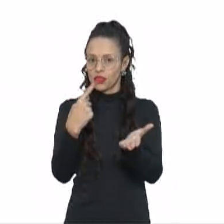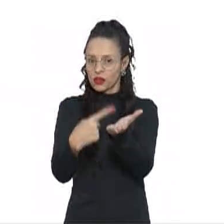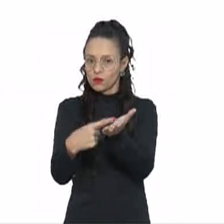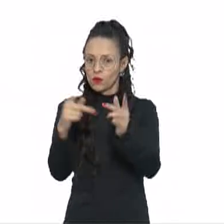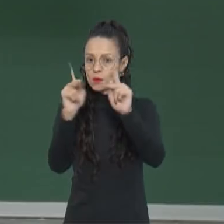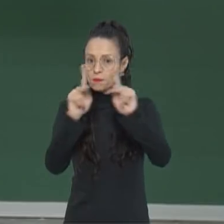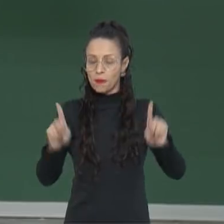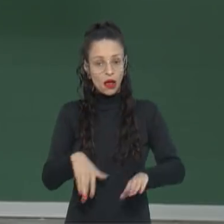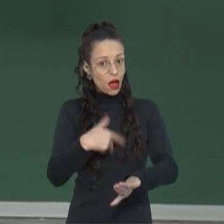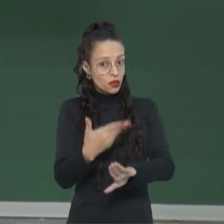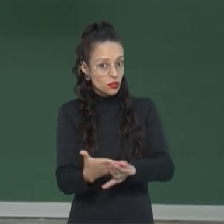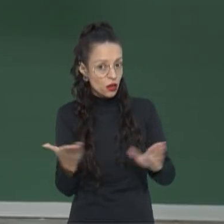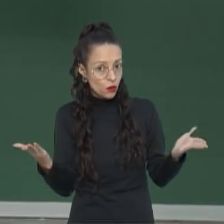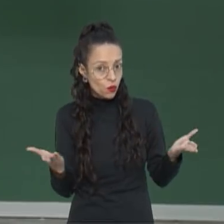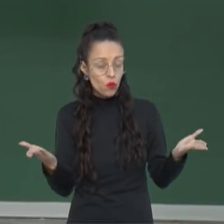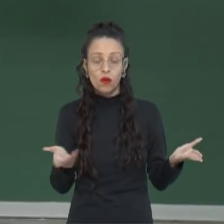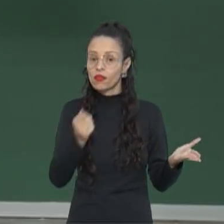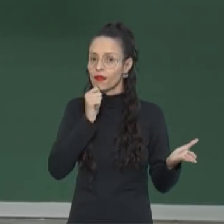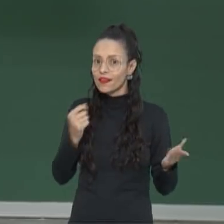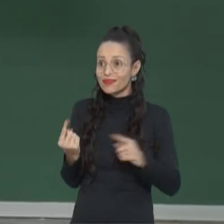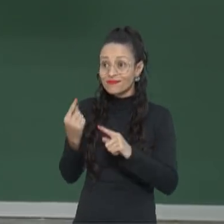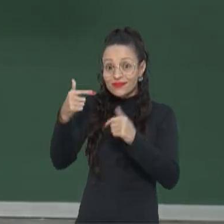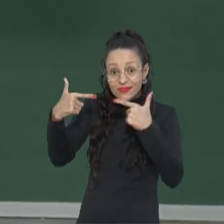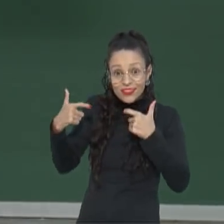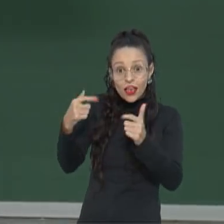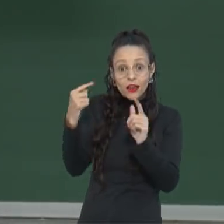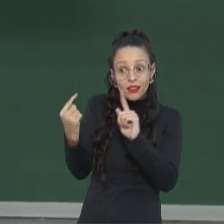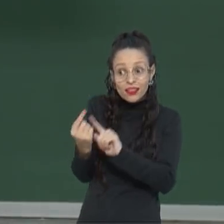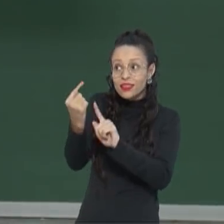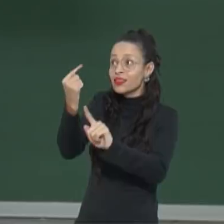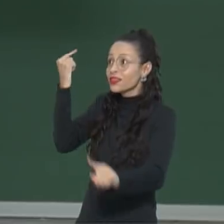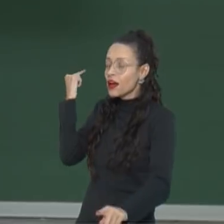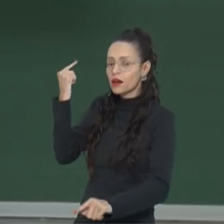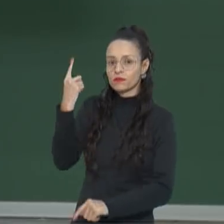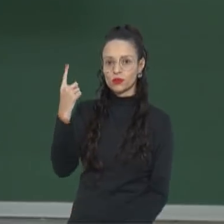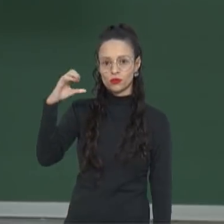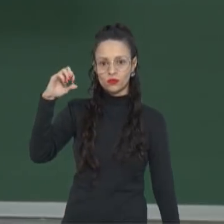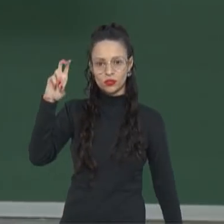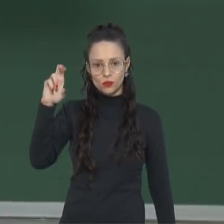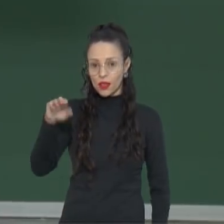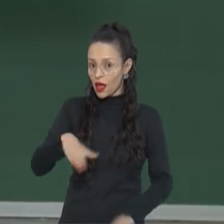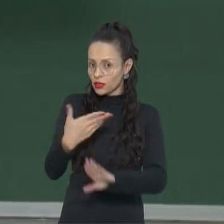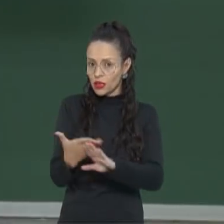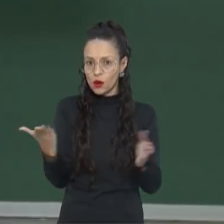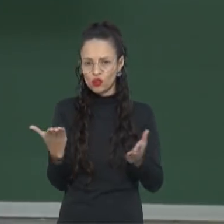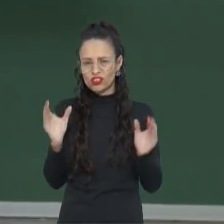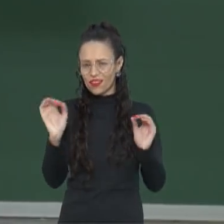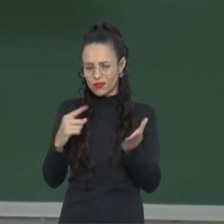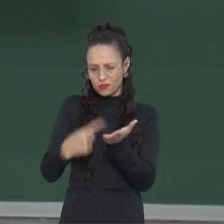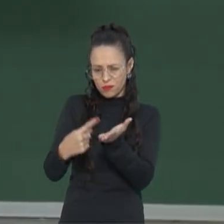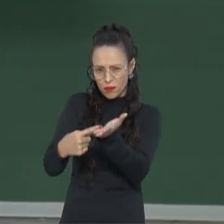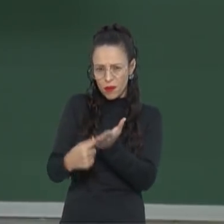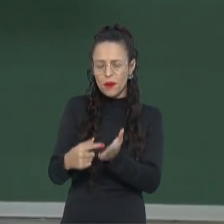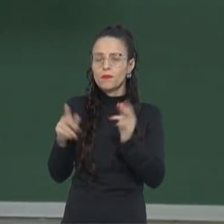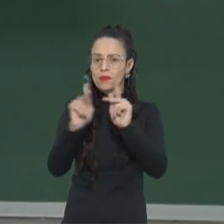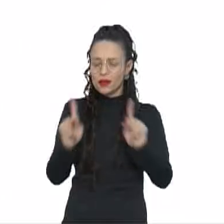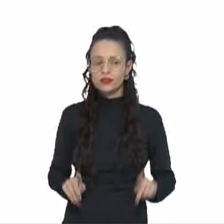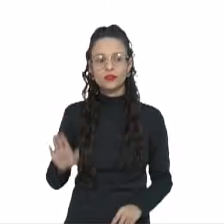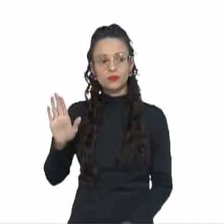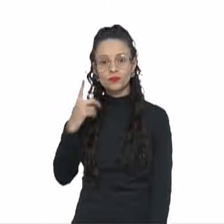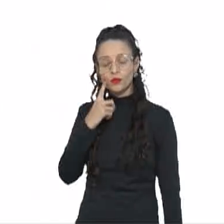paz ainda hoje, dessa guerra lá de 1950. Aqui na imagem, você tem um encontro feito em abril